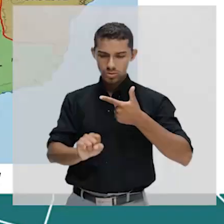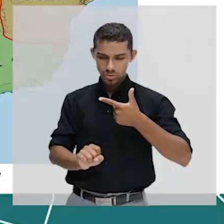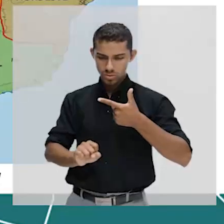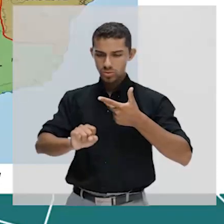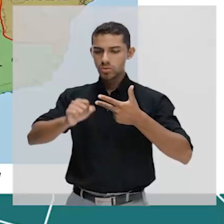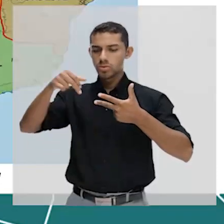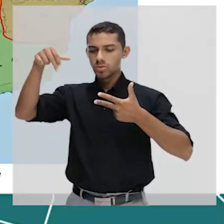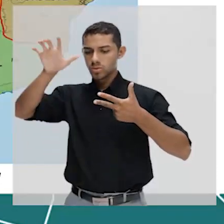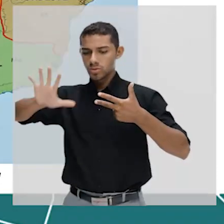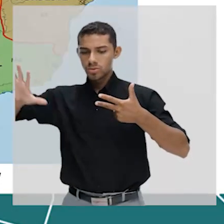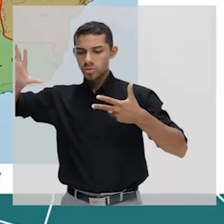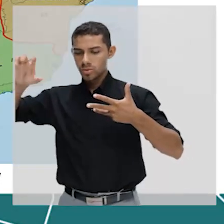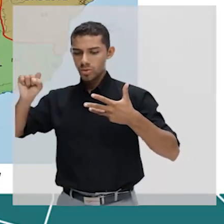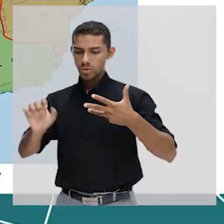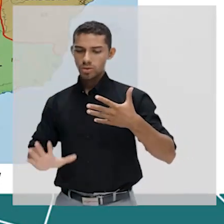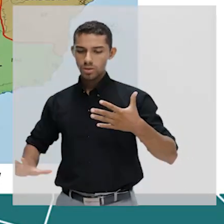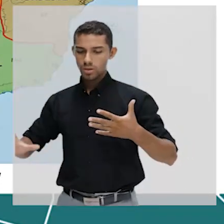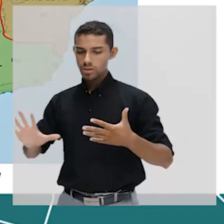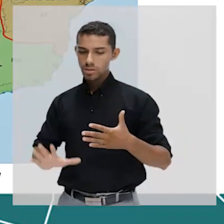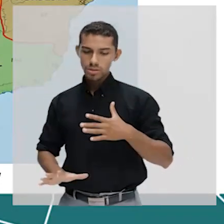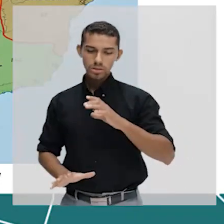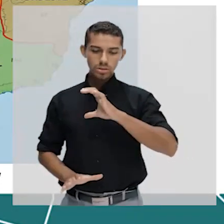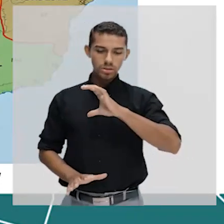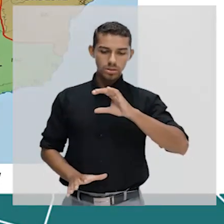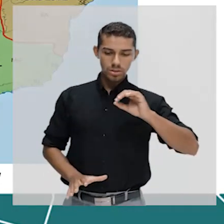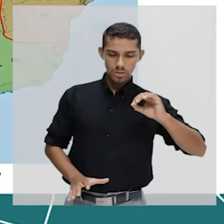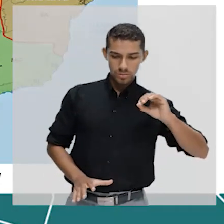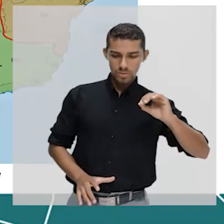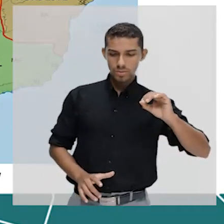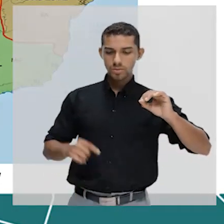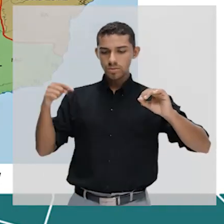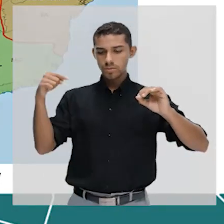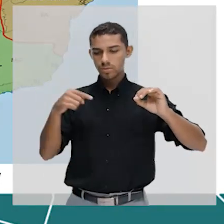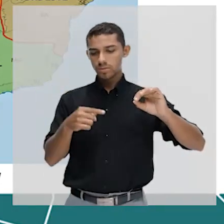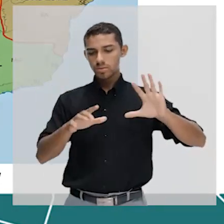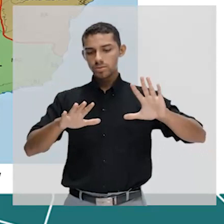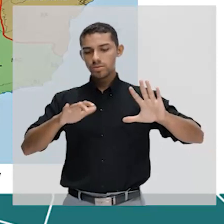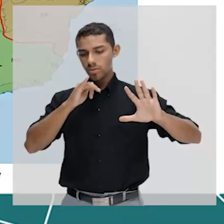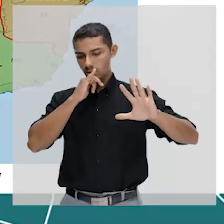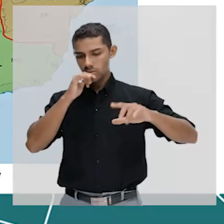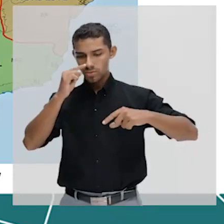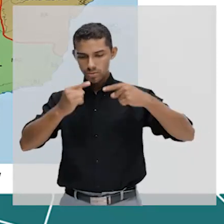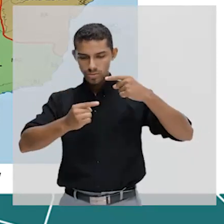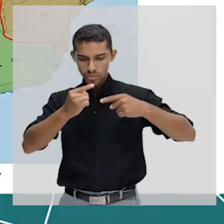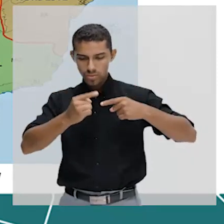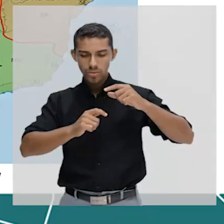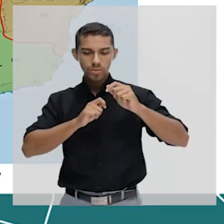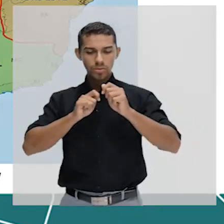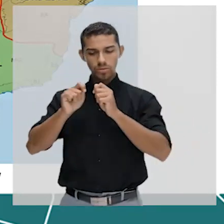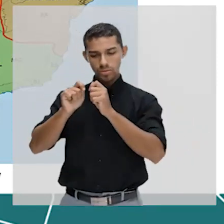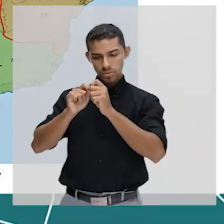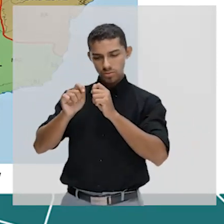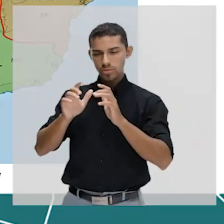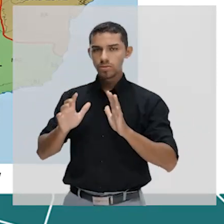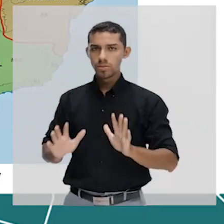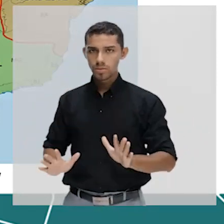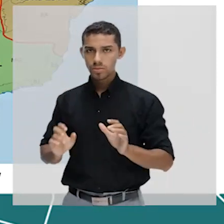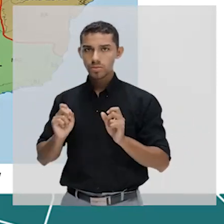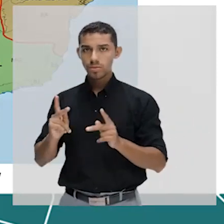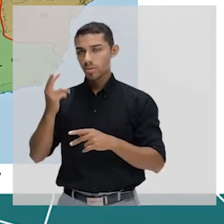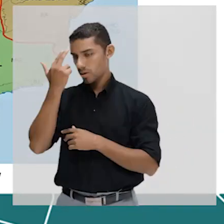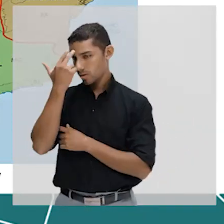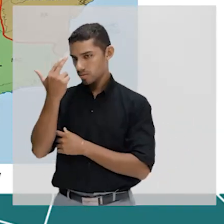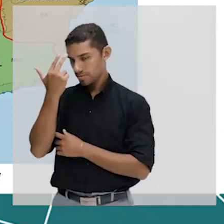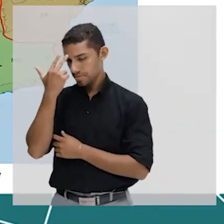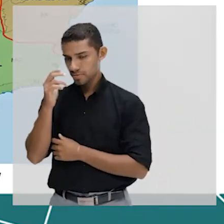Centro-Oeste, Sudeste e Sul. Eu uso um critério específico. Qual é o critério, Marcos? É o critério político, administrativo, tá certo? Também histórico,